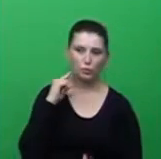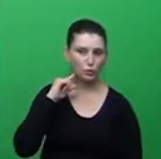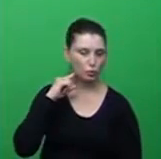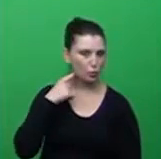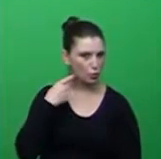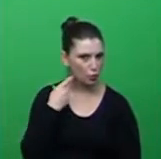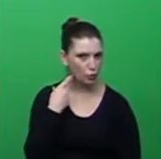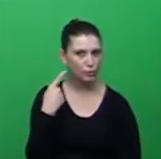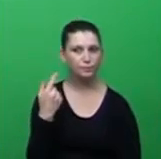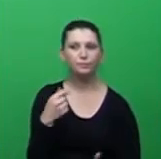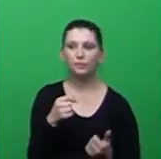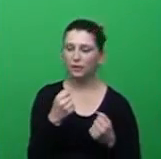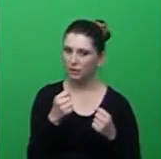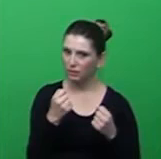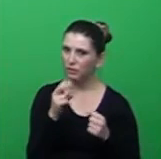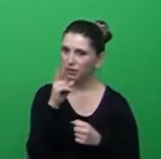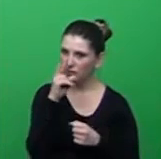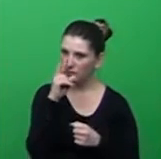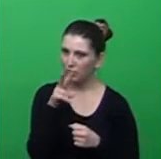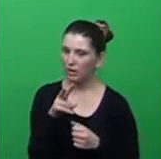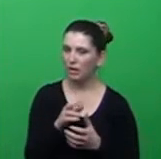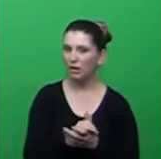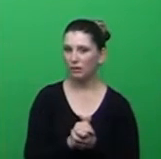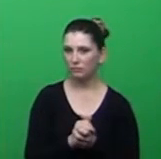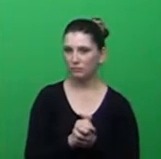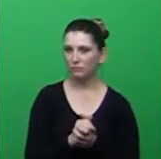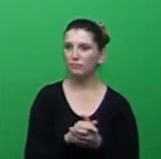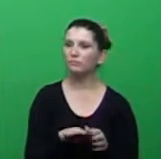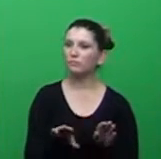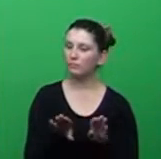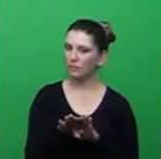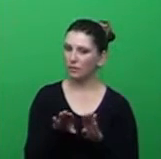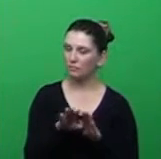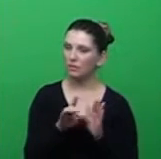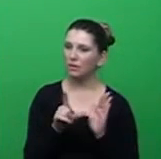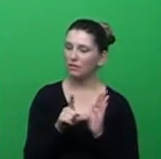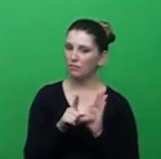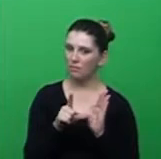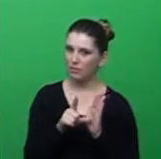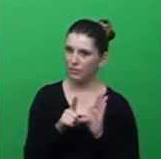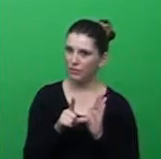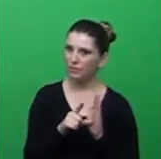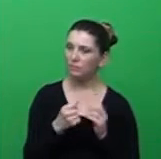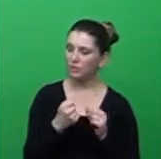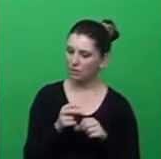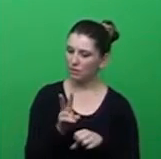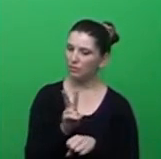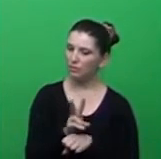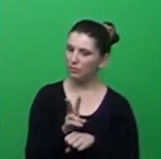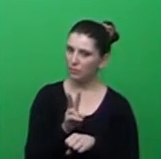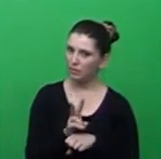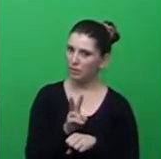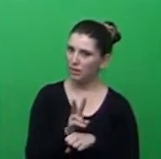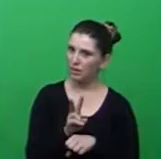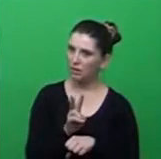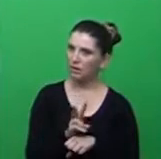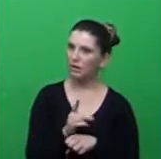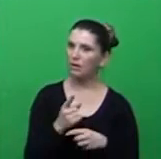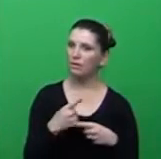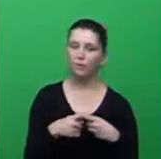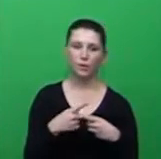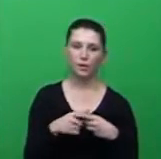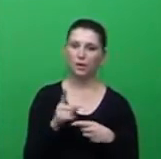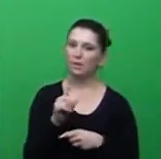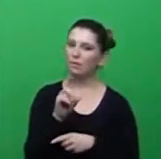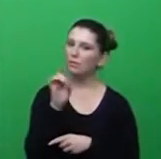chamar a atenção também do poder privado, dos lojistas. Porque se nós formos analisar o centro de Criciúma, não é só a